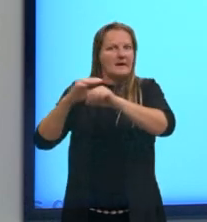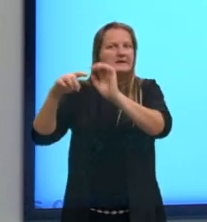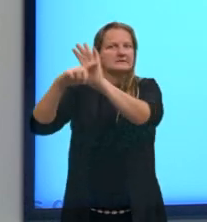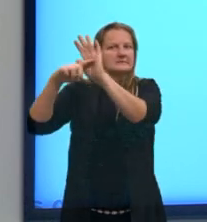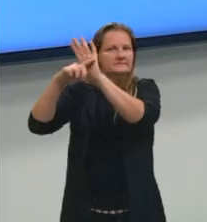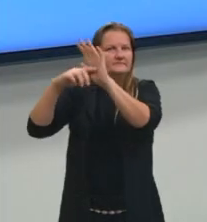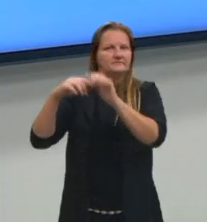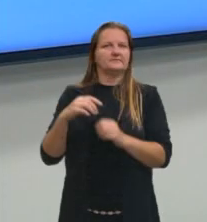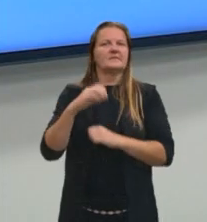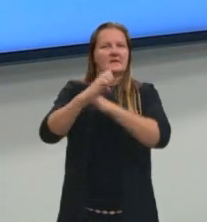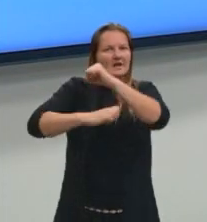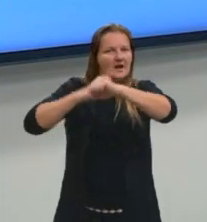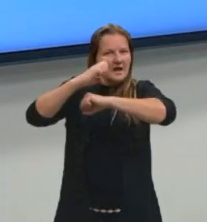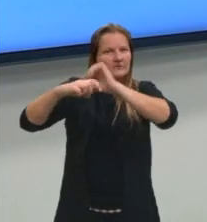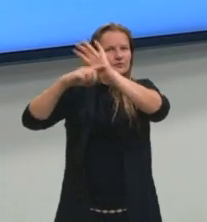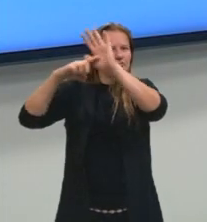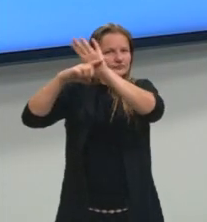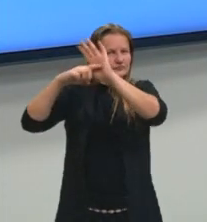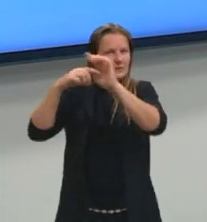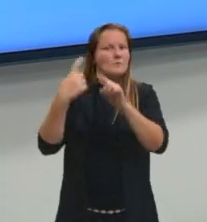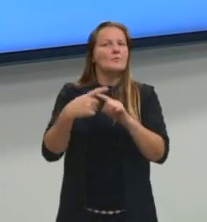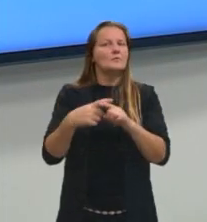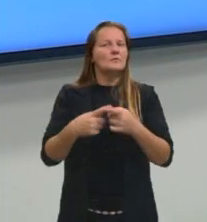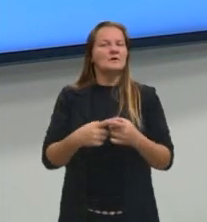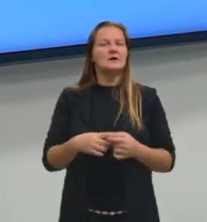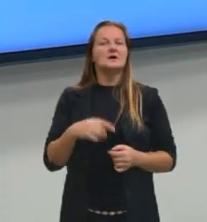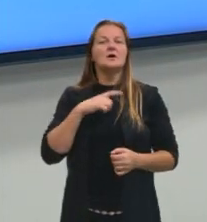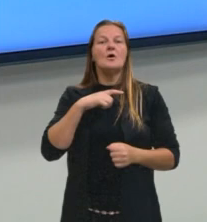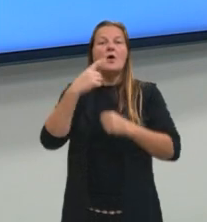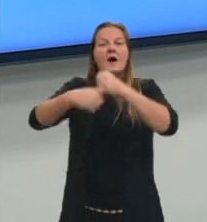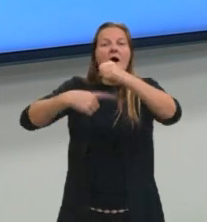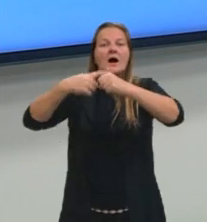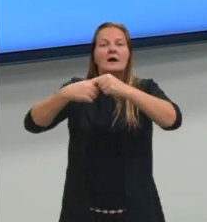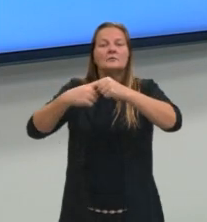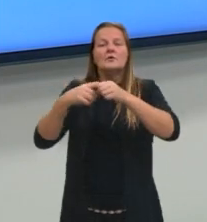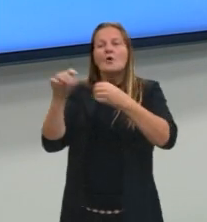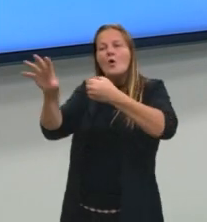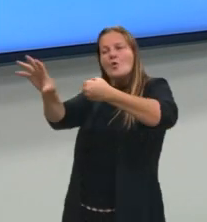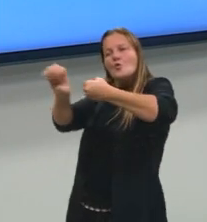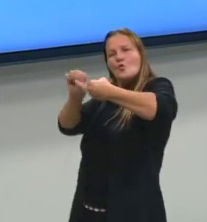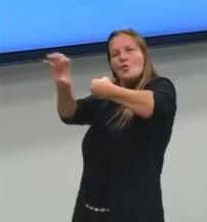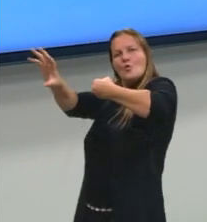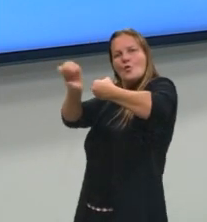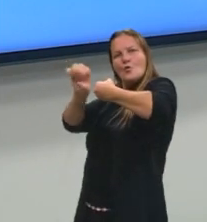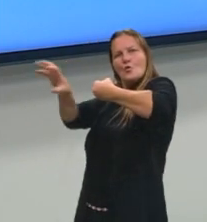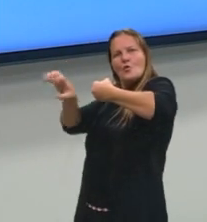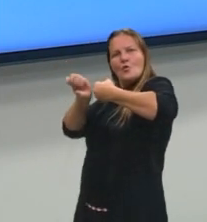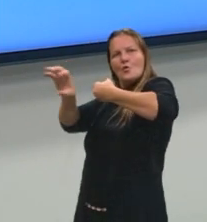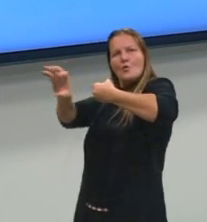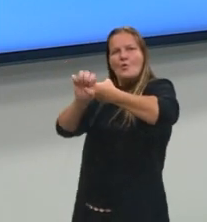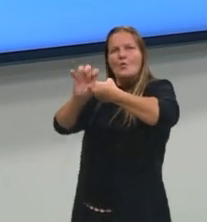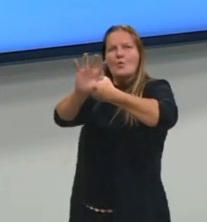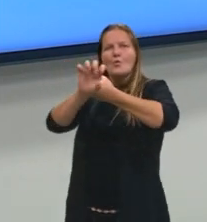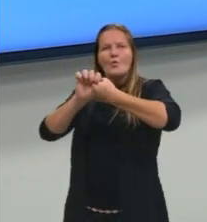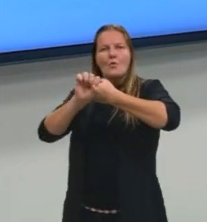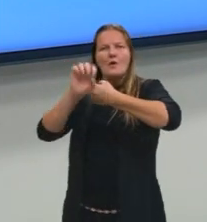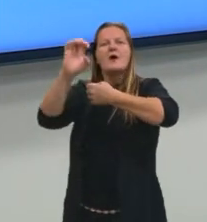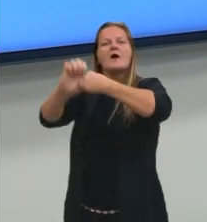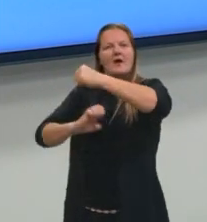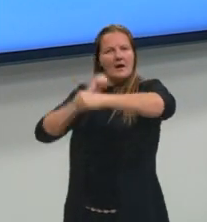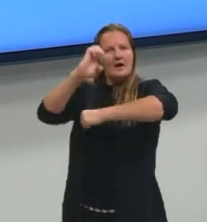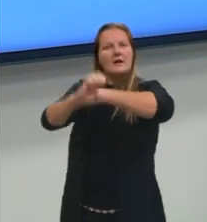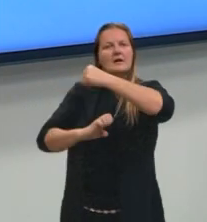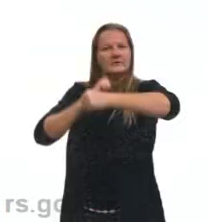essa eletronegatividade é a tendência que um átomo tem de atrair elétrons de receber elétrons